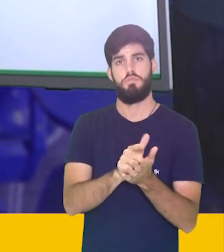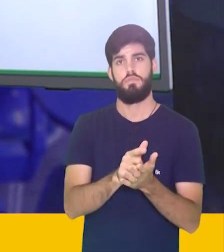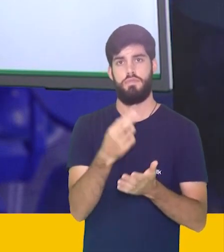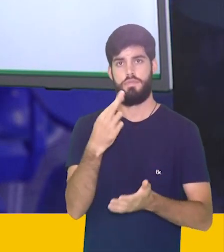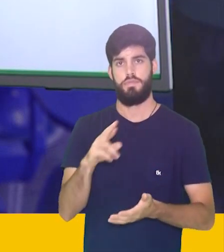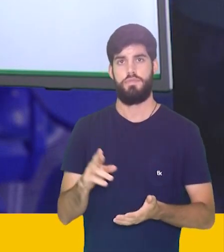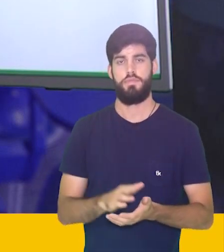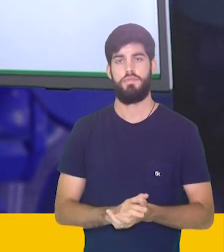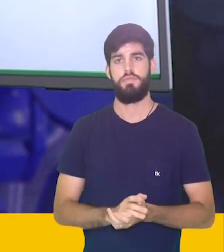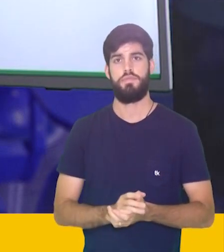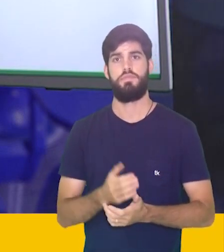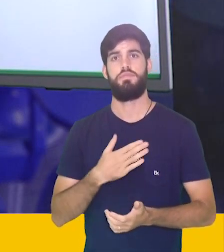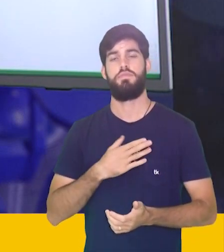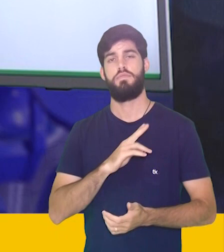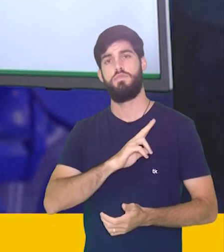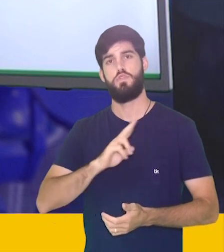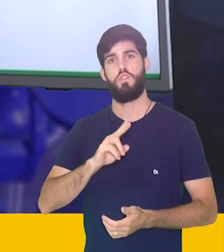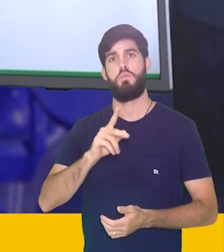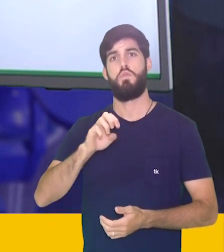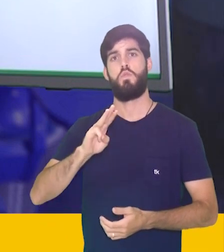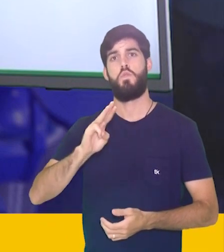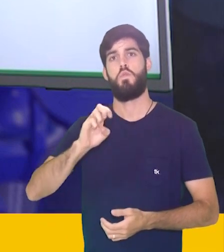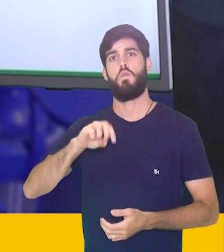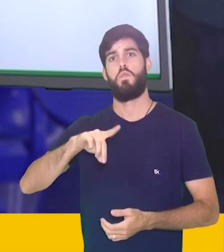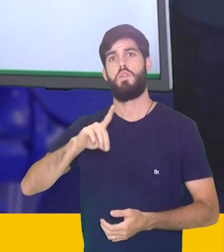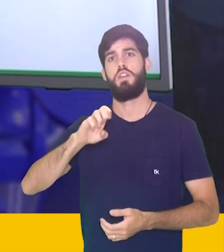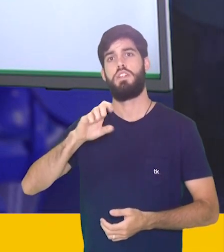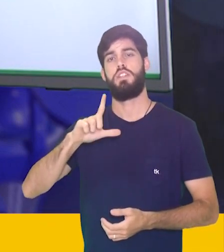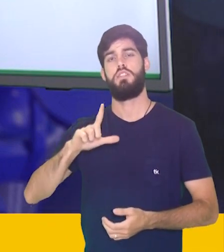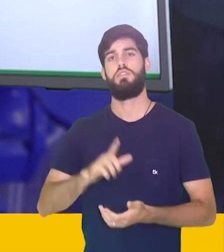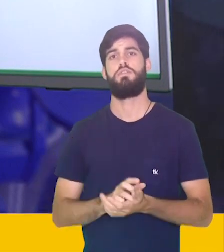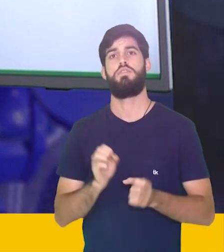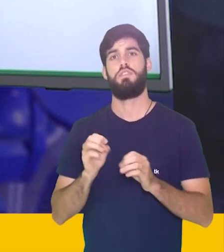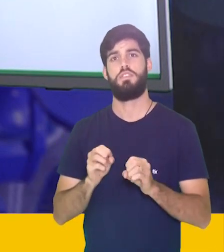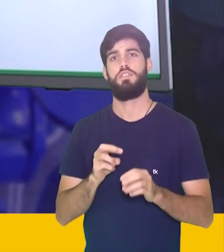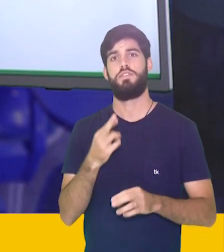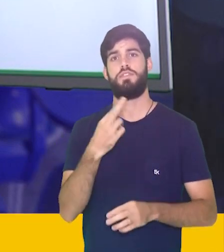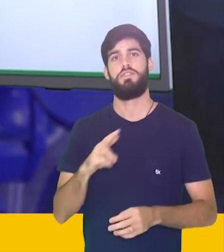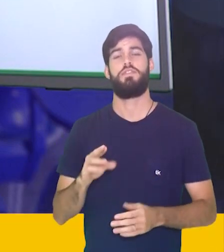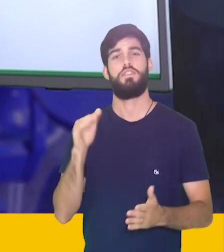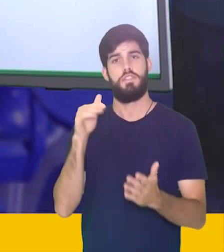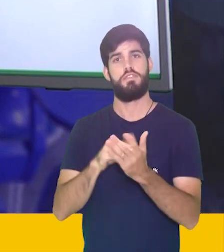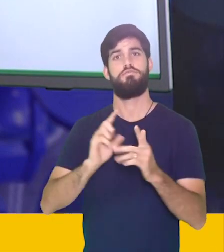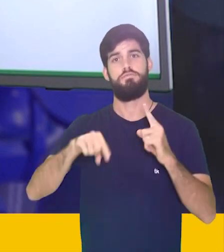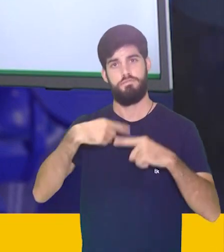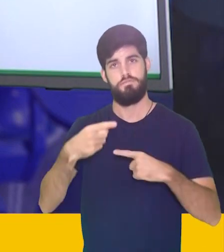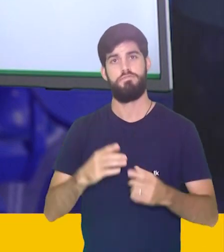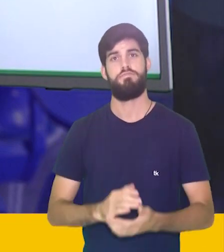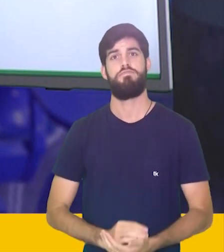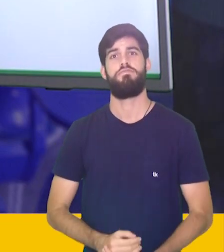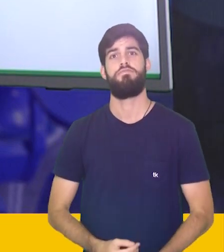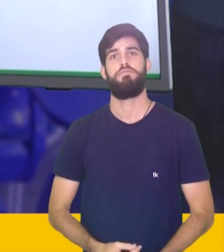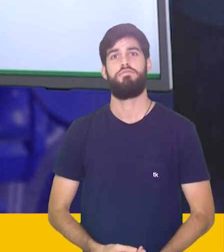sua cartilha de ensino religioso. Sou o professor Wendel, de ensino religioso, e até a próxima.